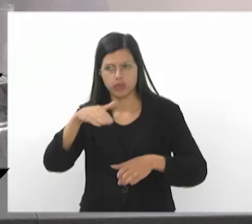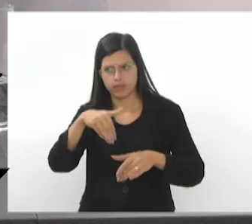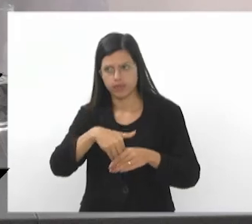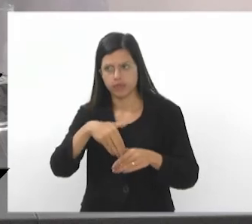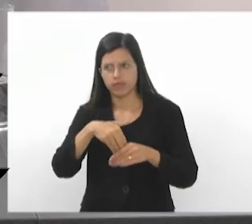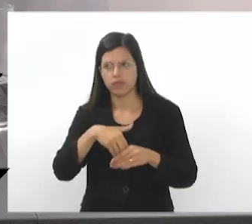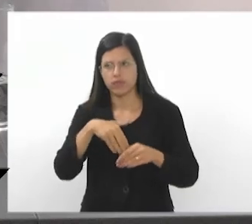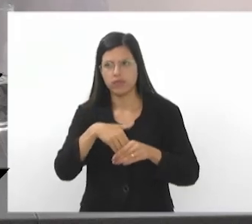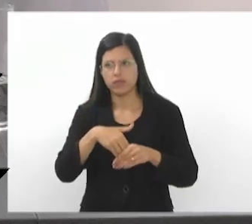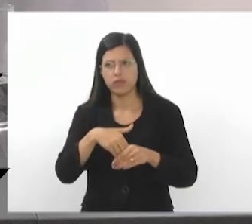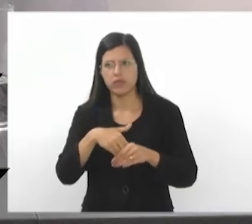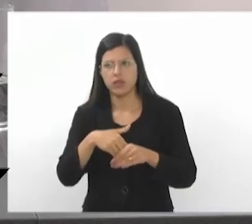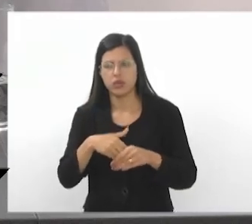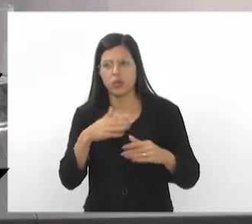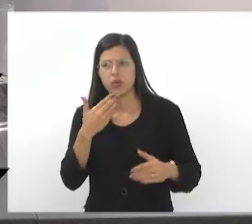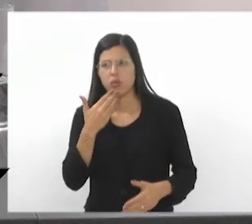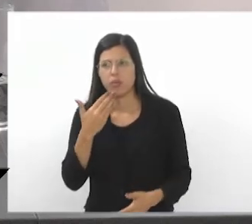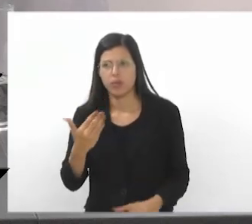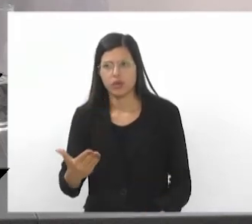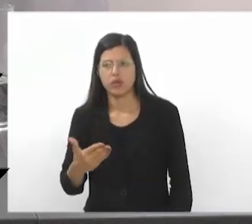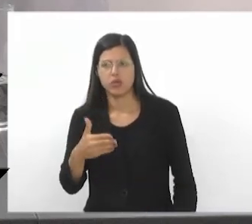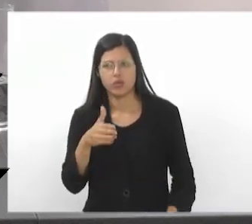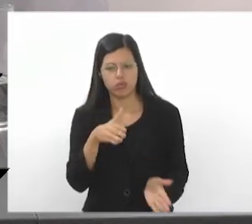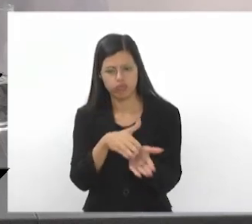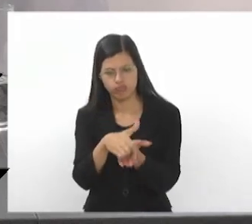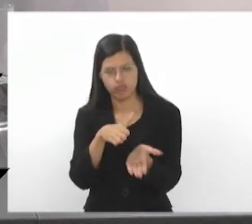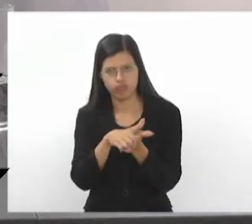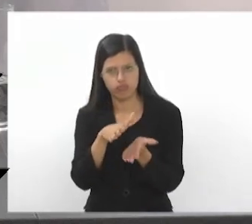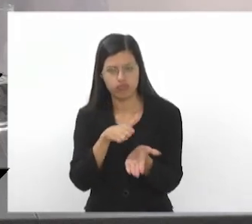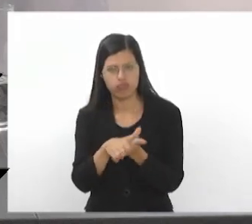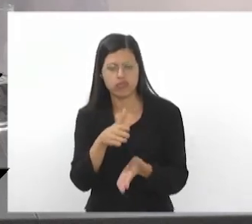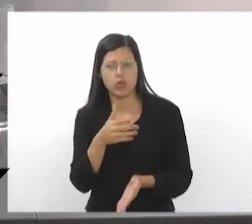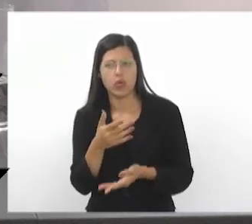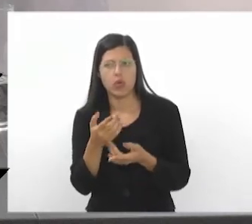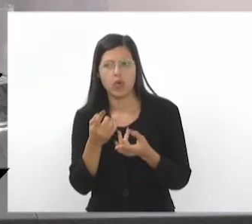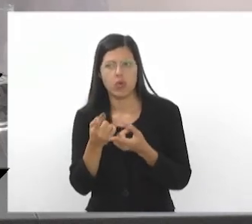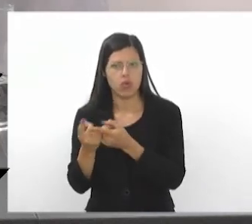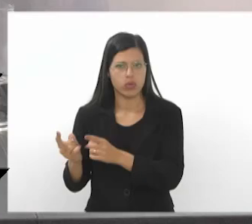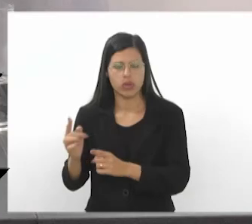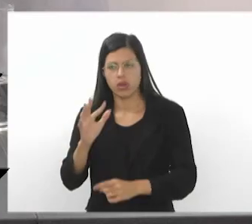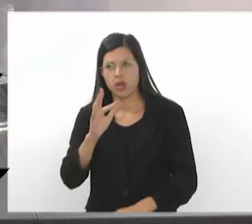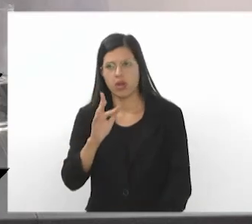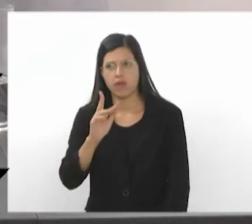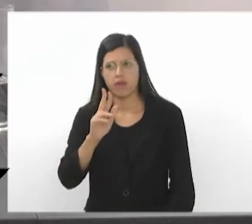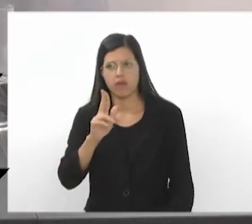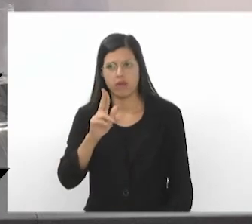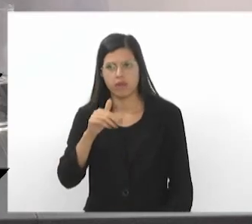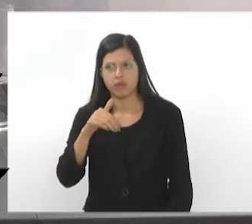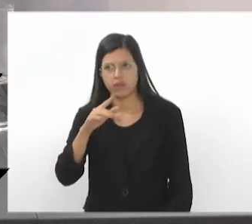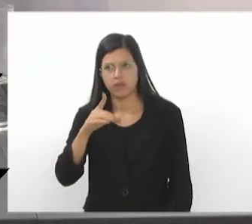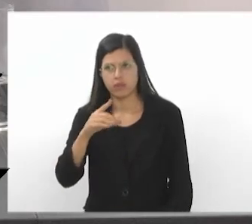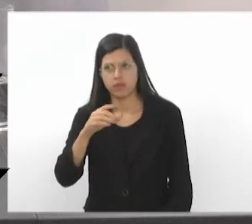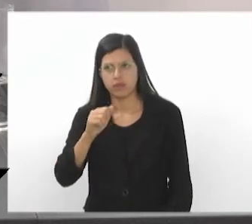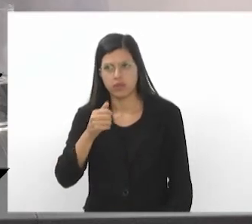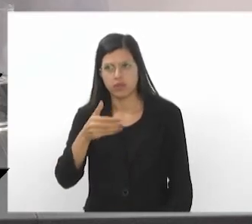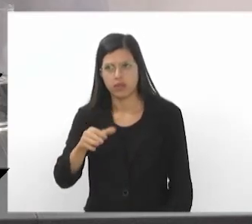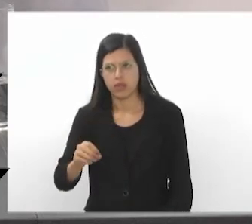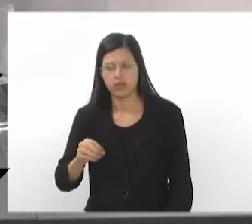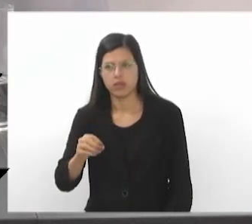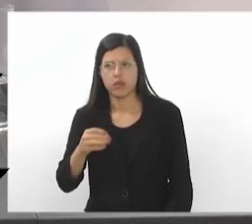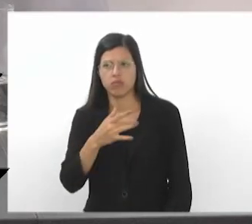votação o requerimento de moção de repúdio à Fundação de Saúde por conta